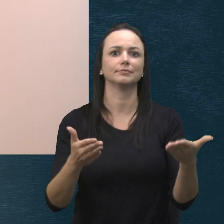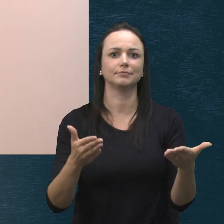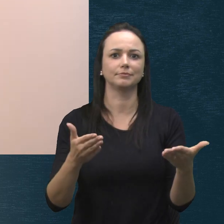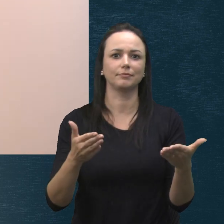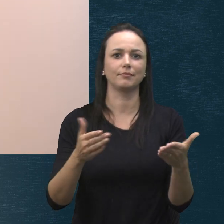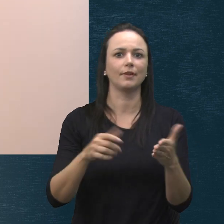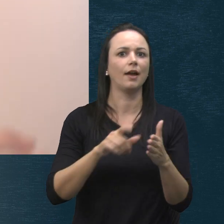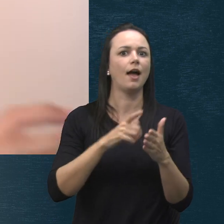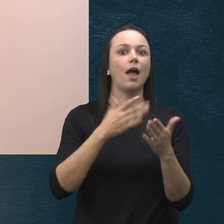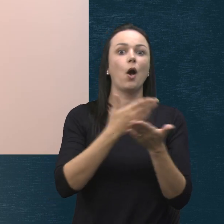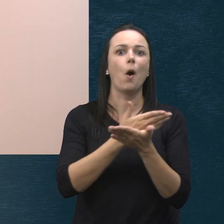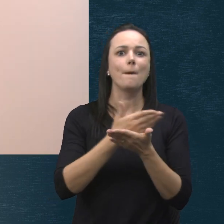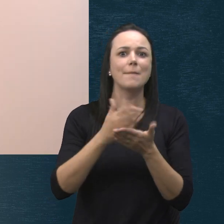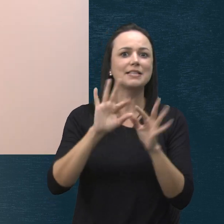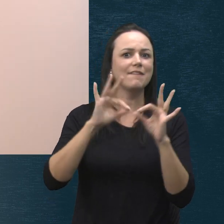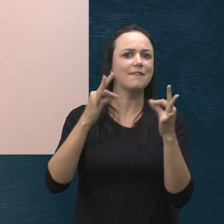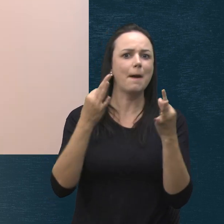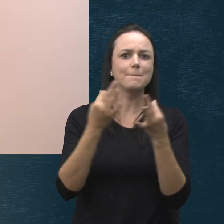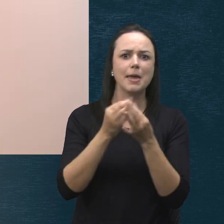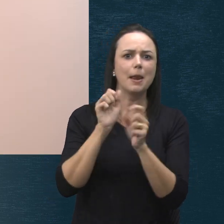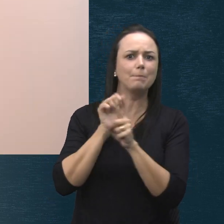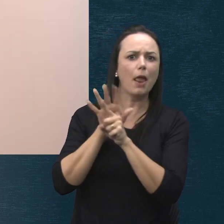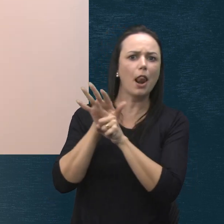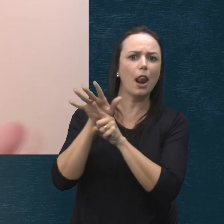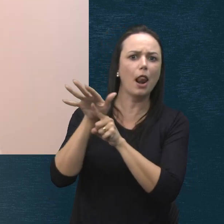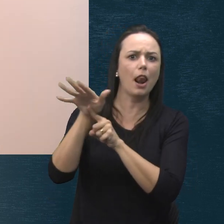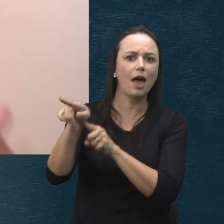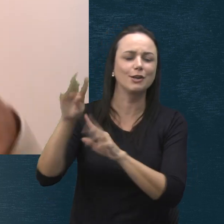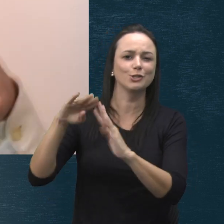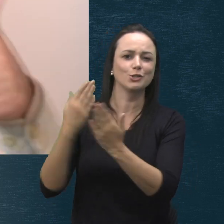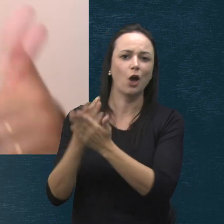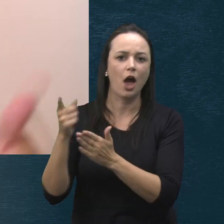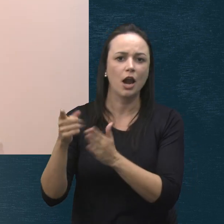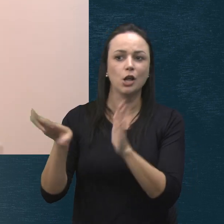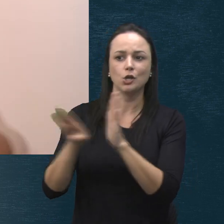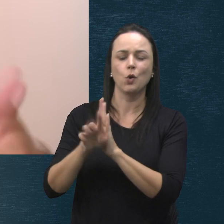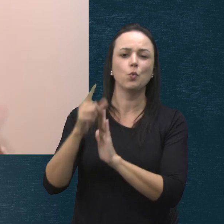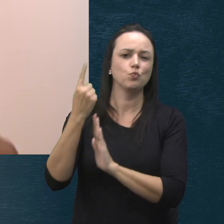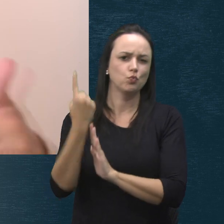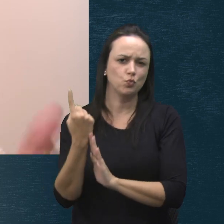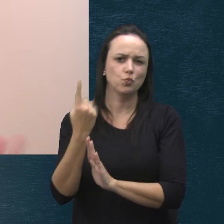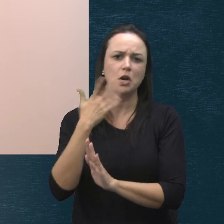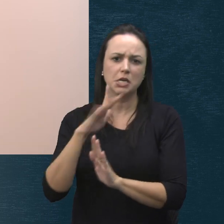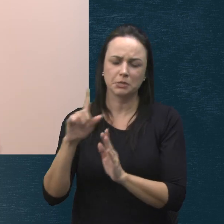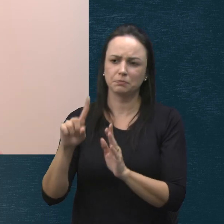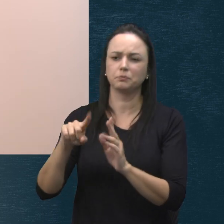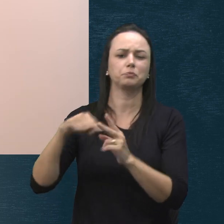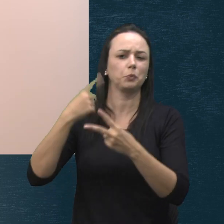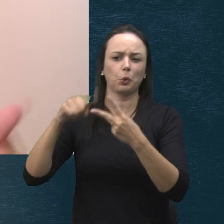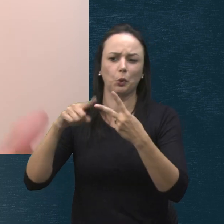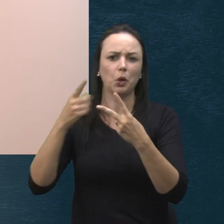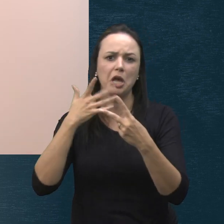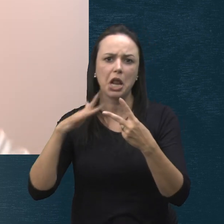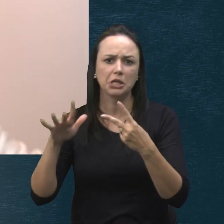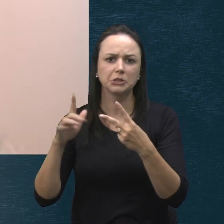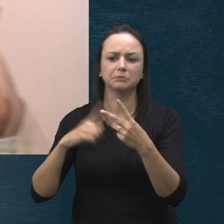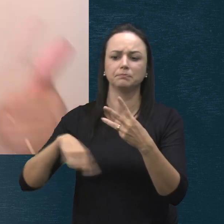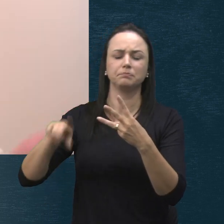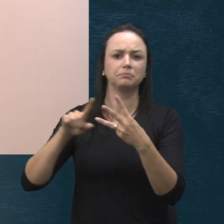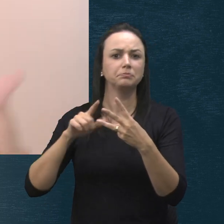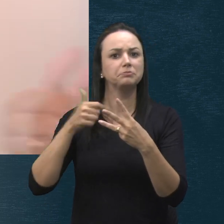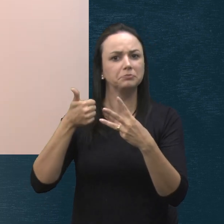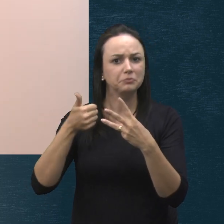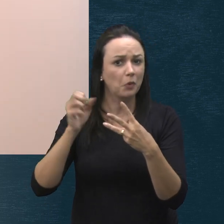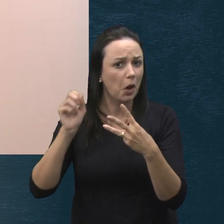várias famílias procurar essa escola. Chegou a primeira criança, beleza. Adolescente, chegou, beleza, ok. Chegou a segunda,